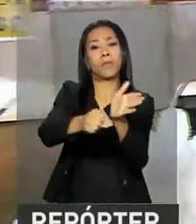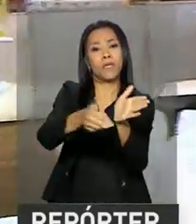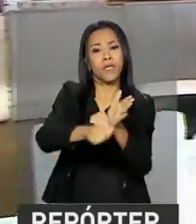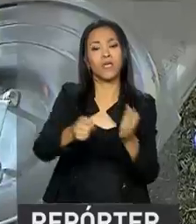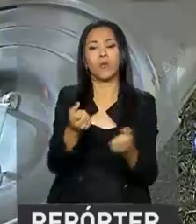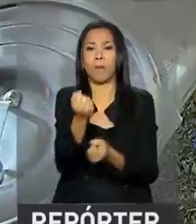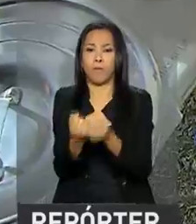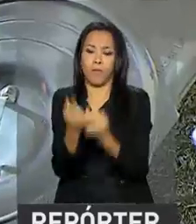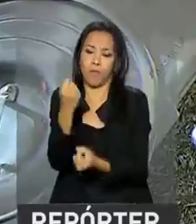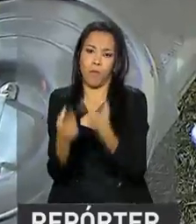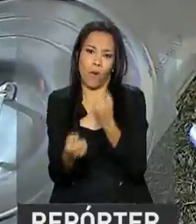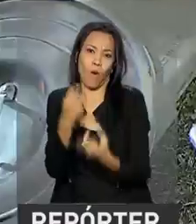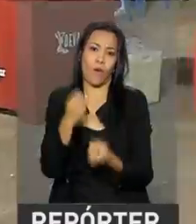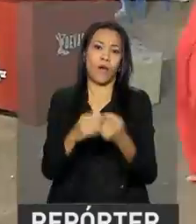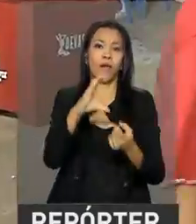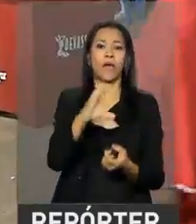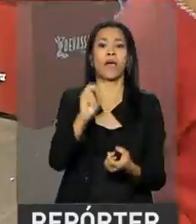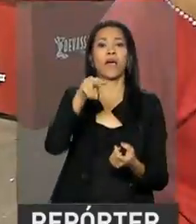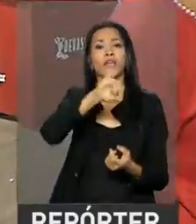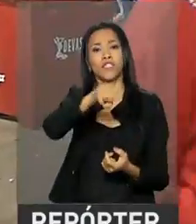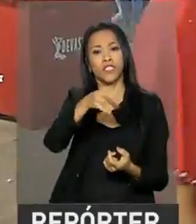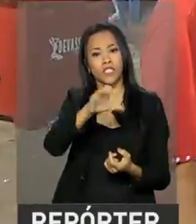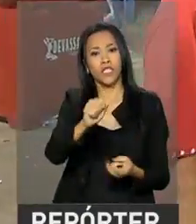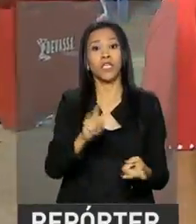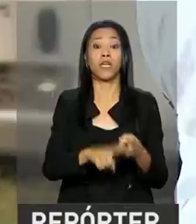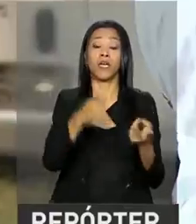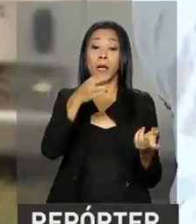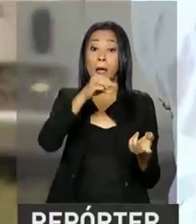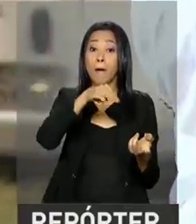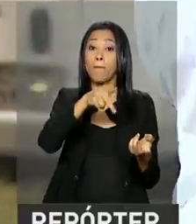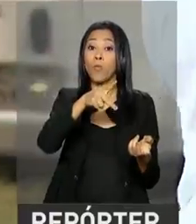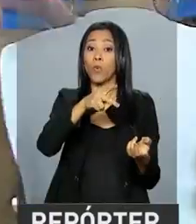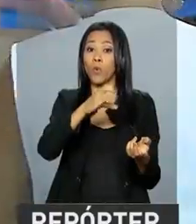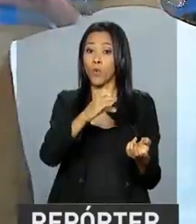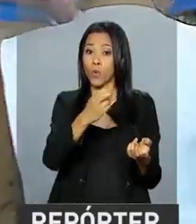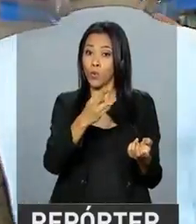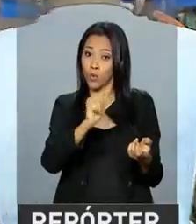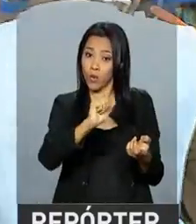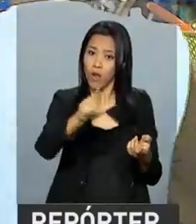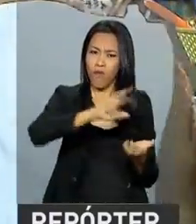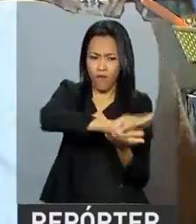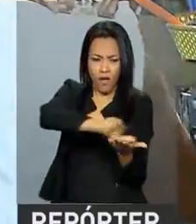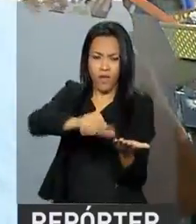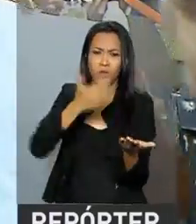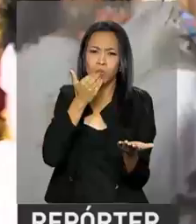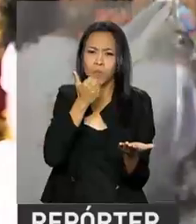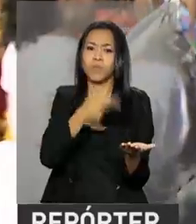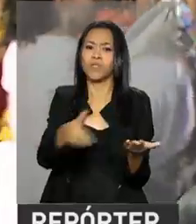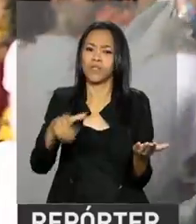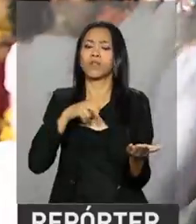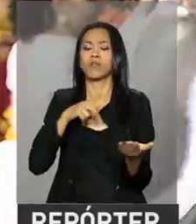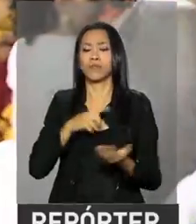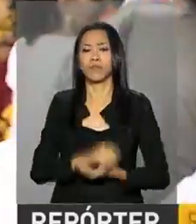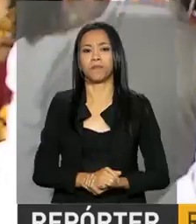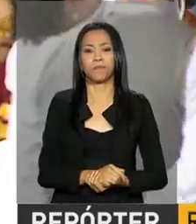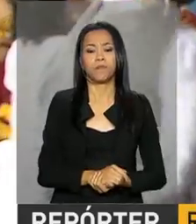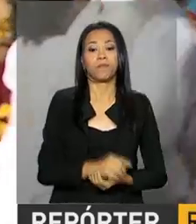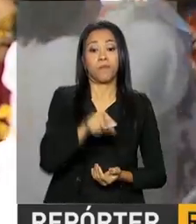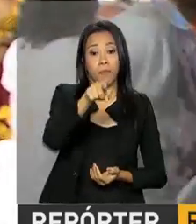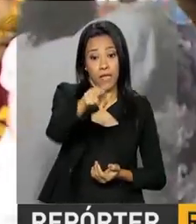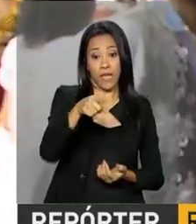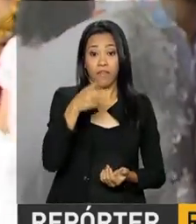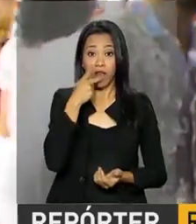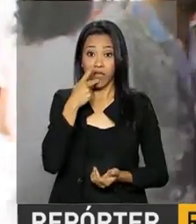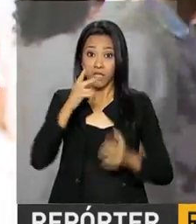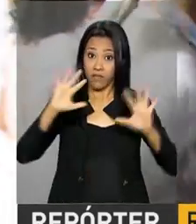como pipoca, canjica, pamonha, bolo de milho e curau. Outros setores também se beneficiam. Eventos como esse,